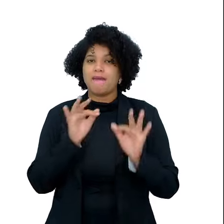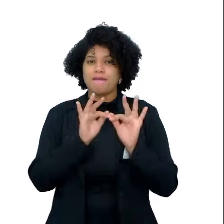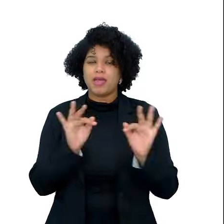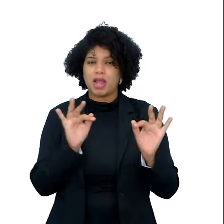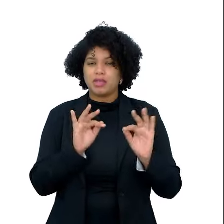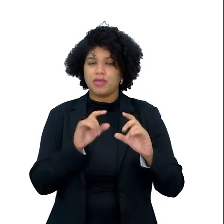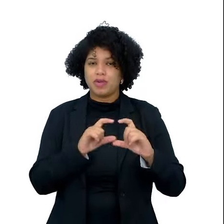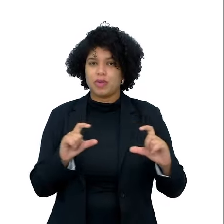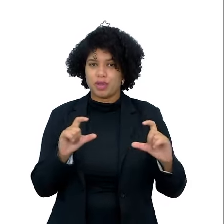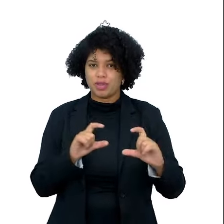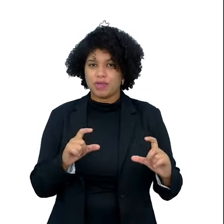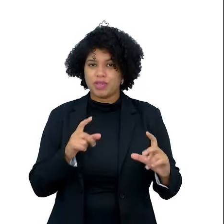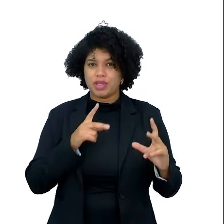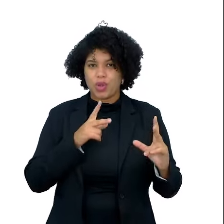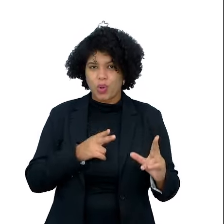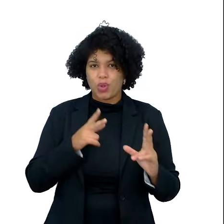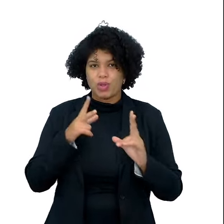tão